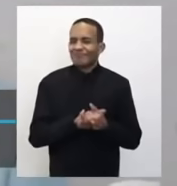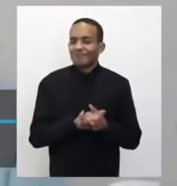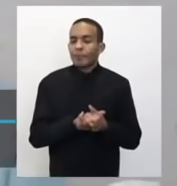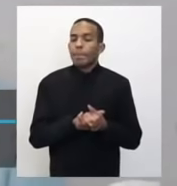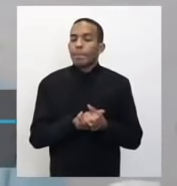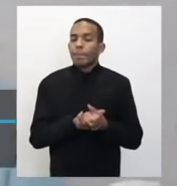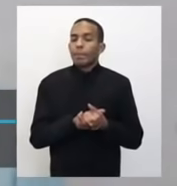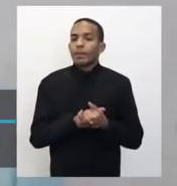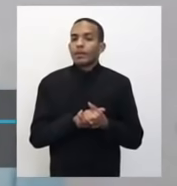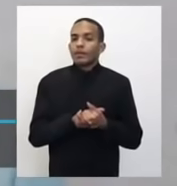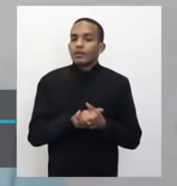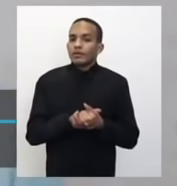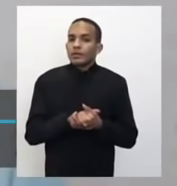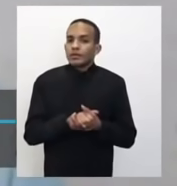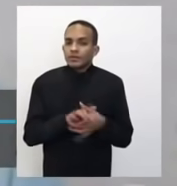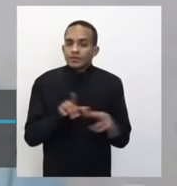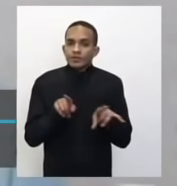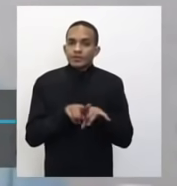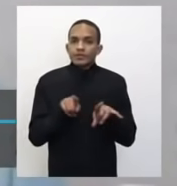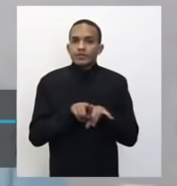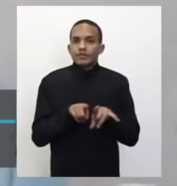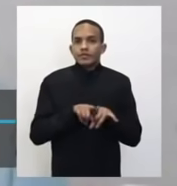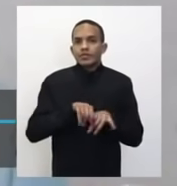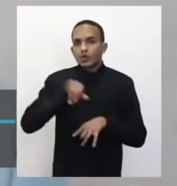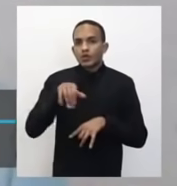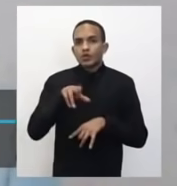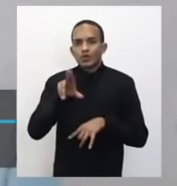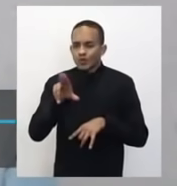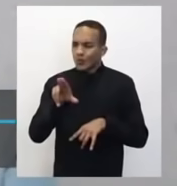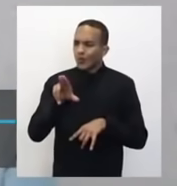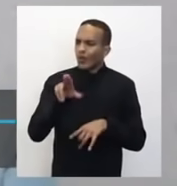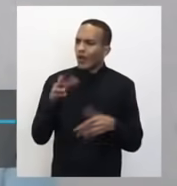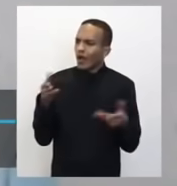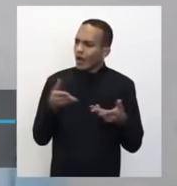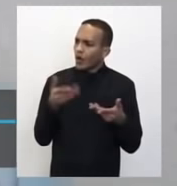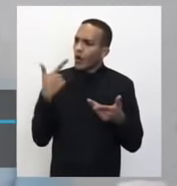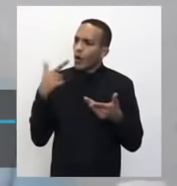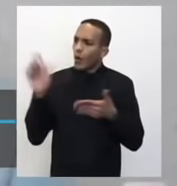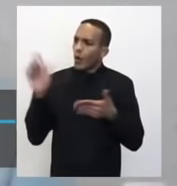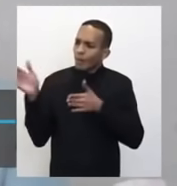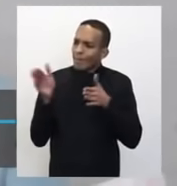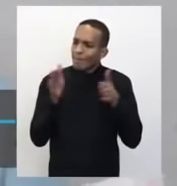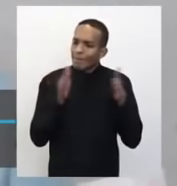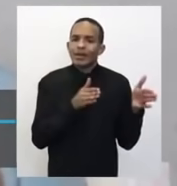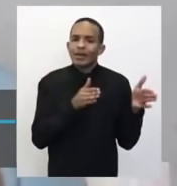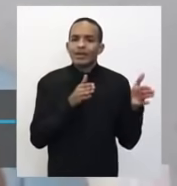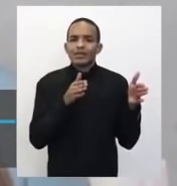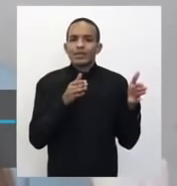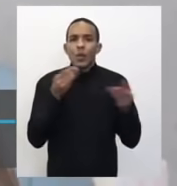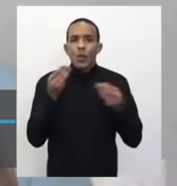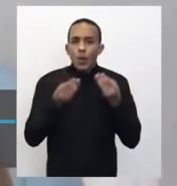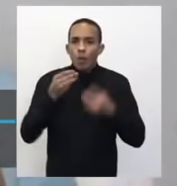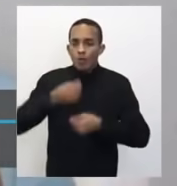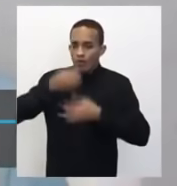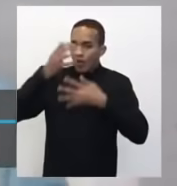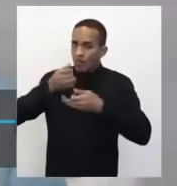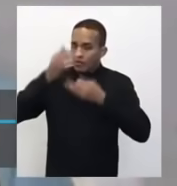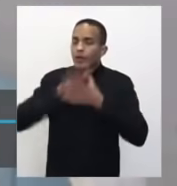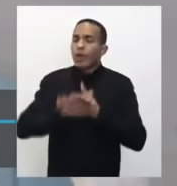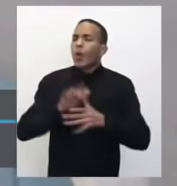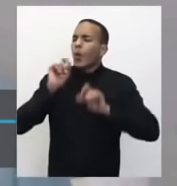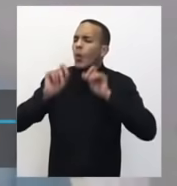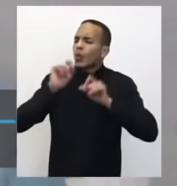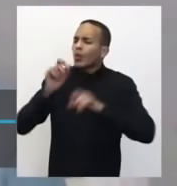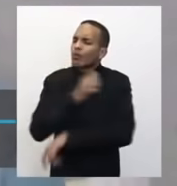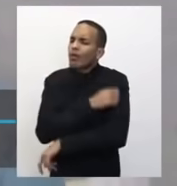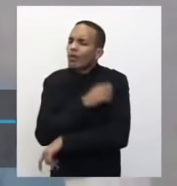verdade? E, Ju, vou voltar lá para você no nosso próximo slide, então, para retornar ao nosso chat. E aí, o que eles estão